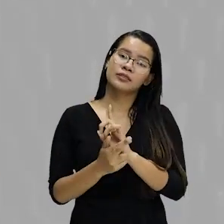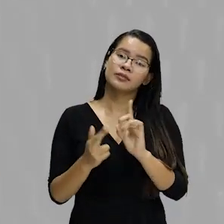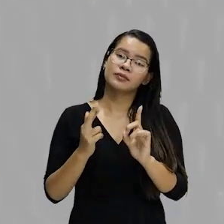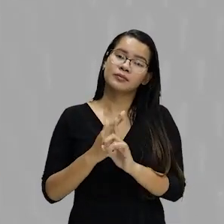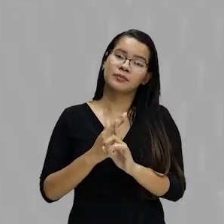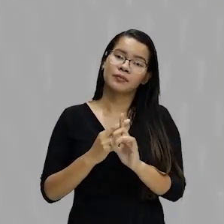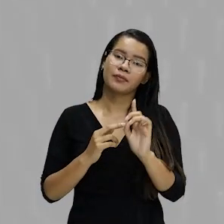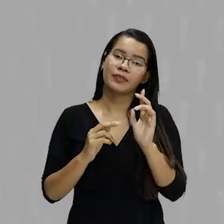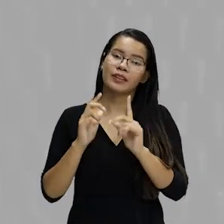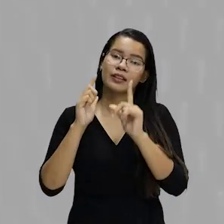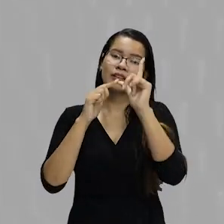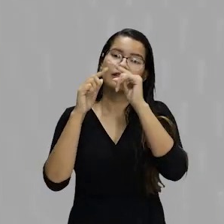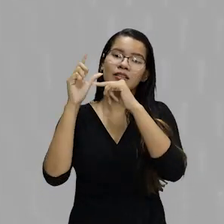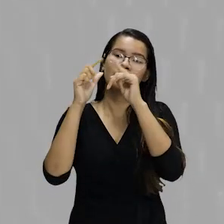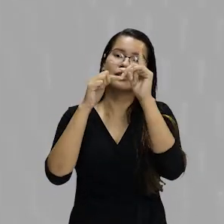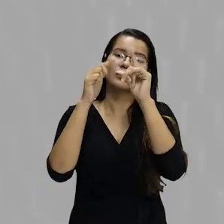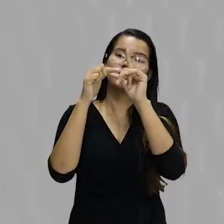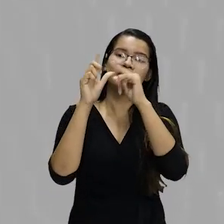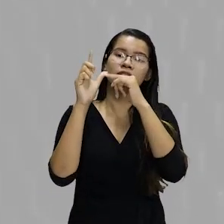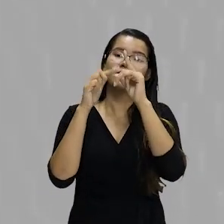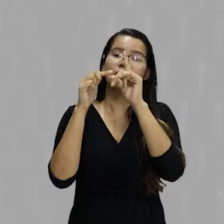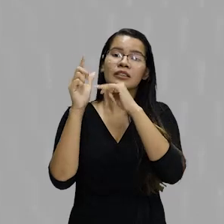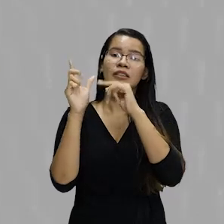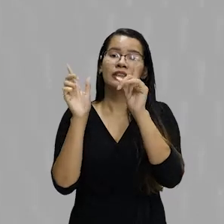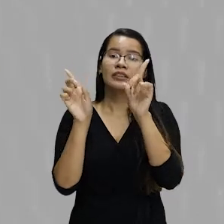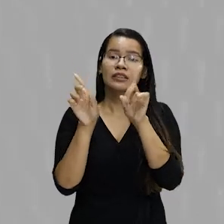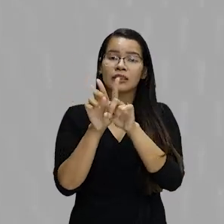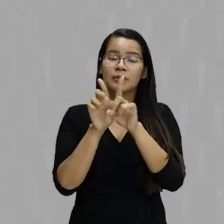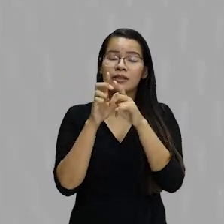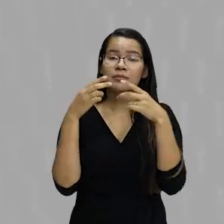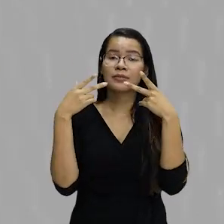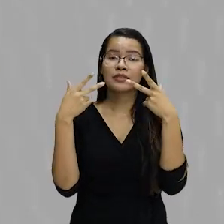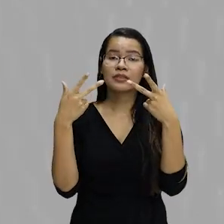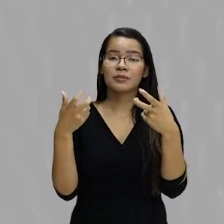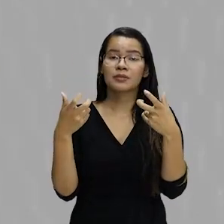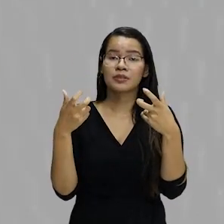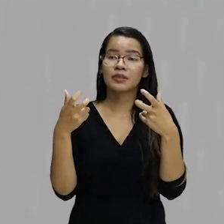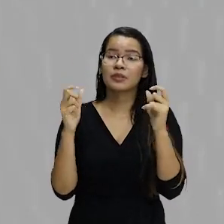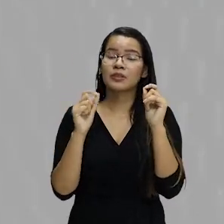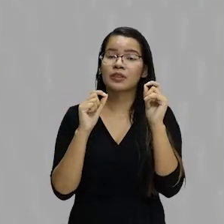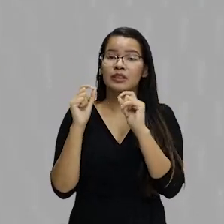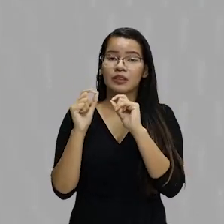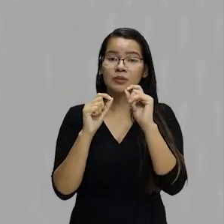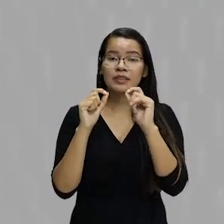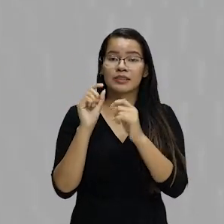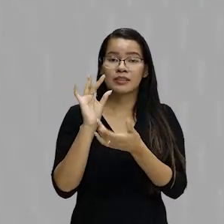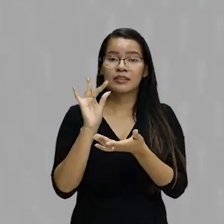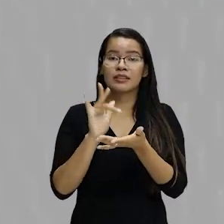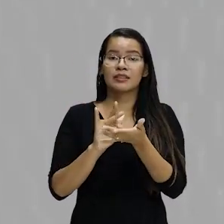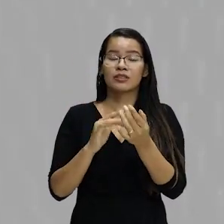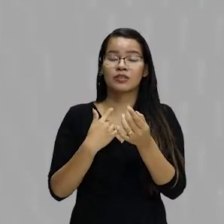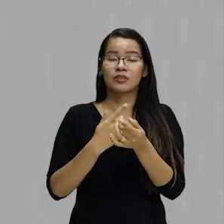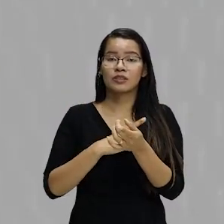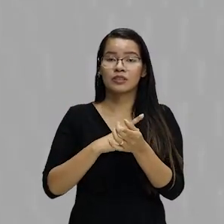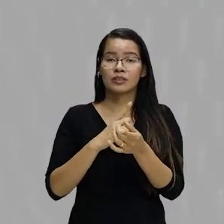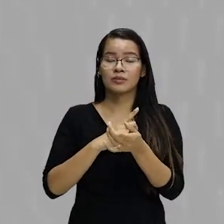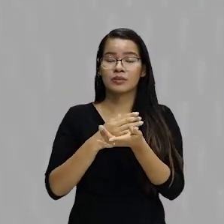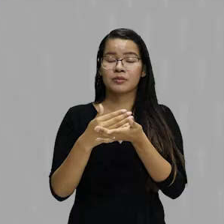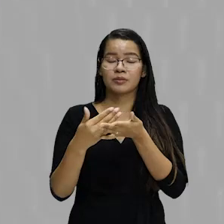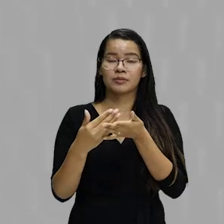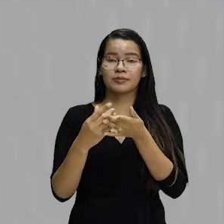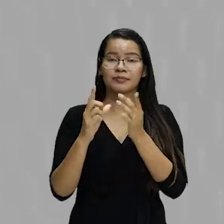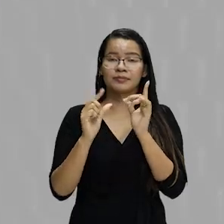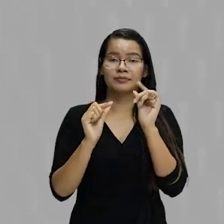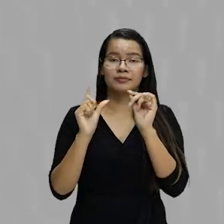esses astros, né? E essas observações e aquelas percepções, né? E algumas certezas que nós temos a partir da Terra,